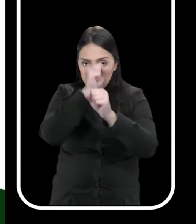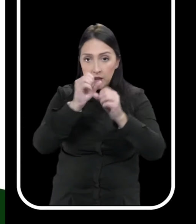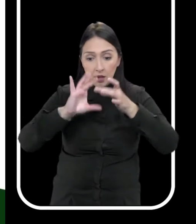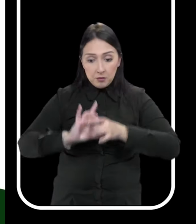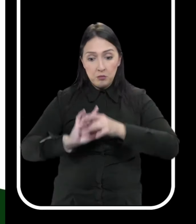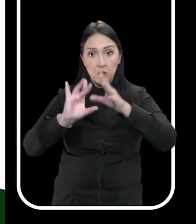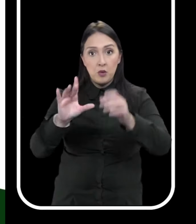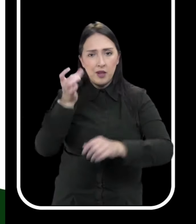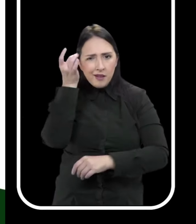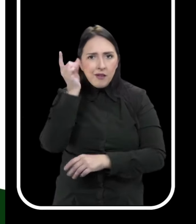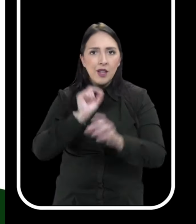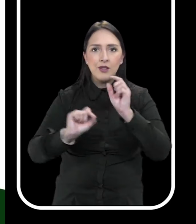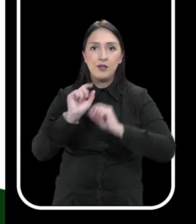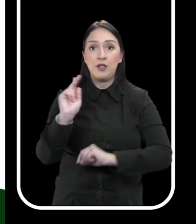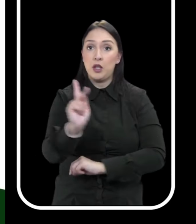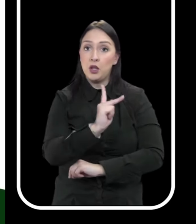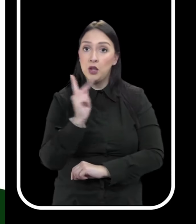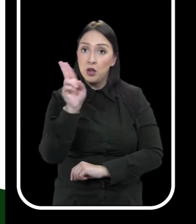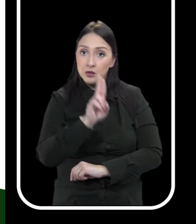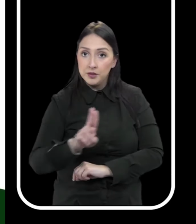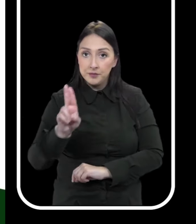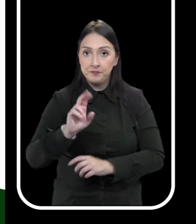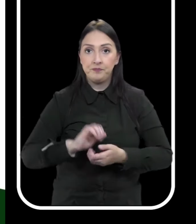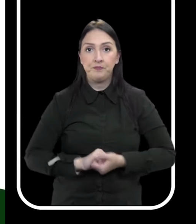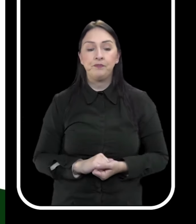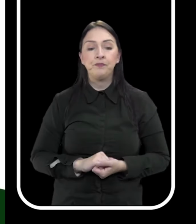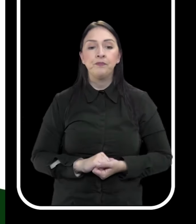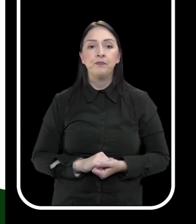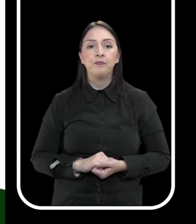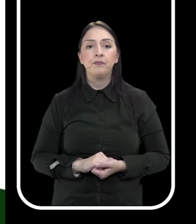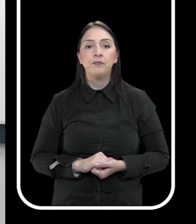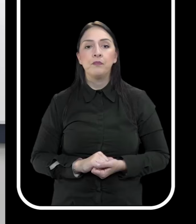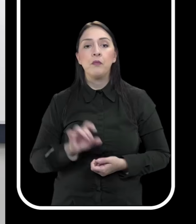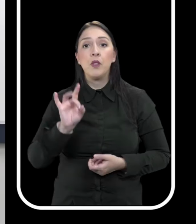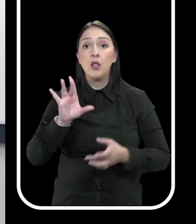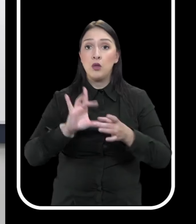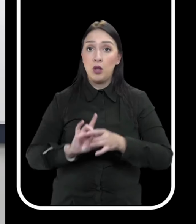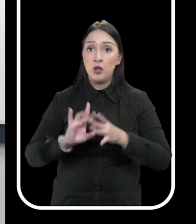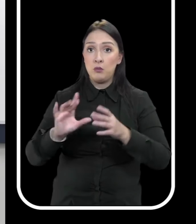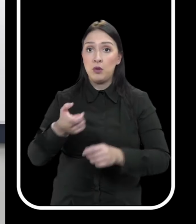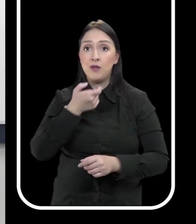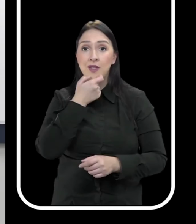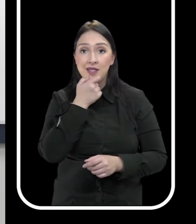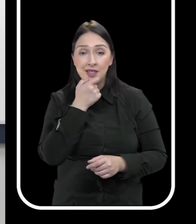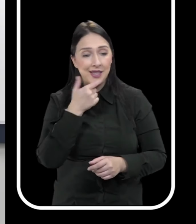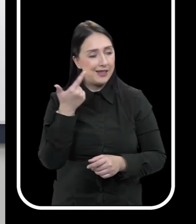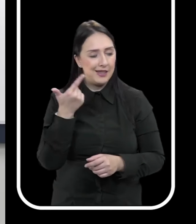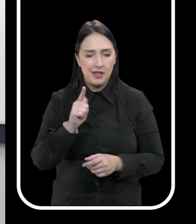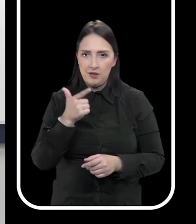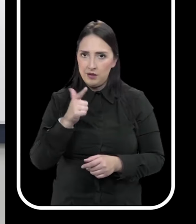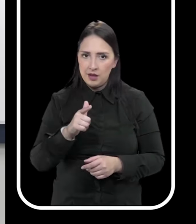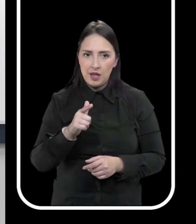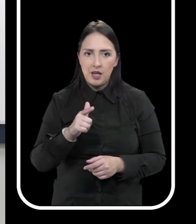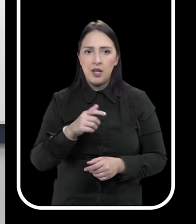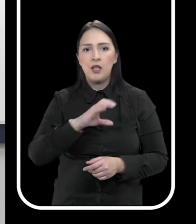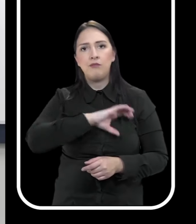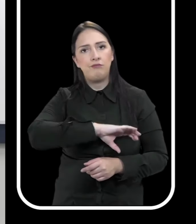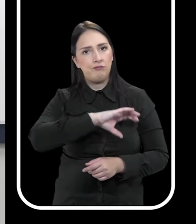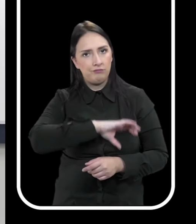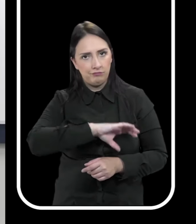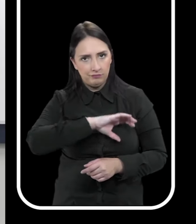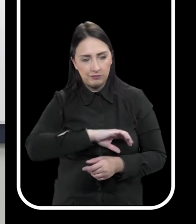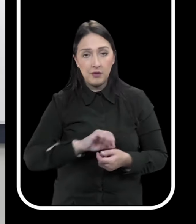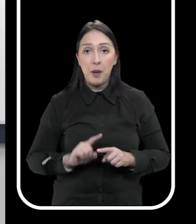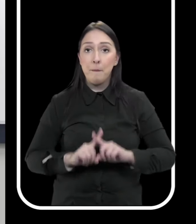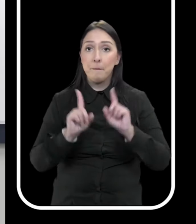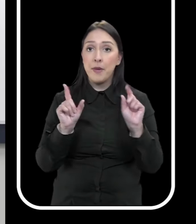que permite facilmente nós utilizarmos. Ele só é disponível em inglês, ele não tem versões